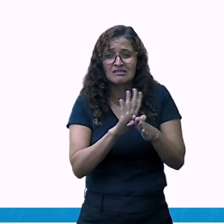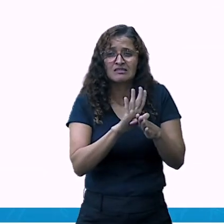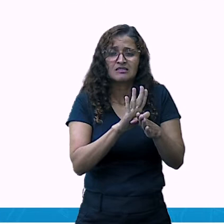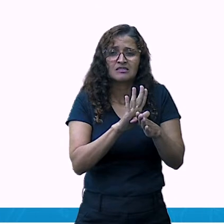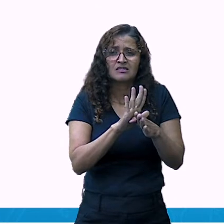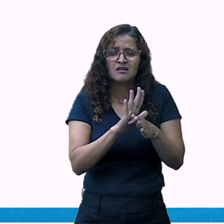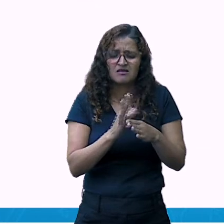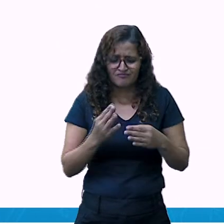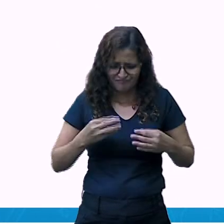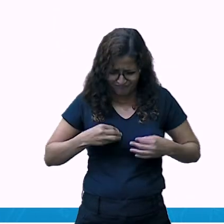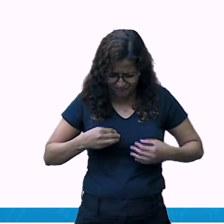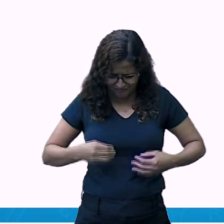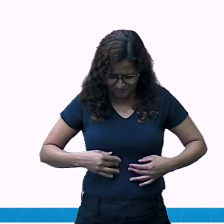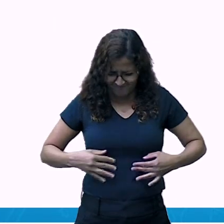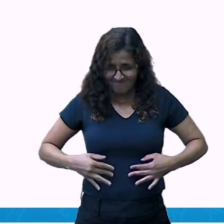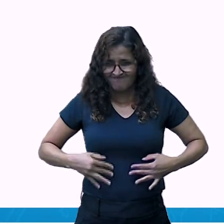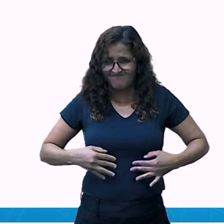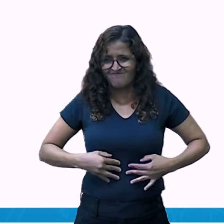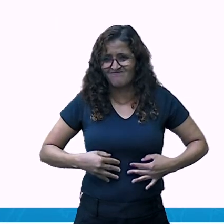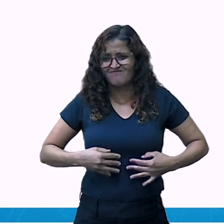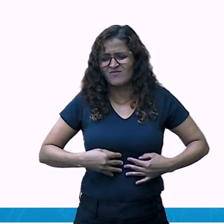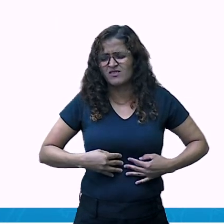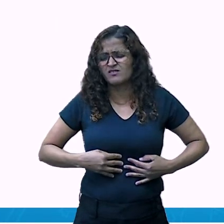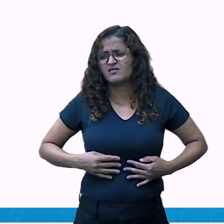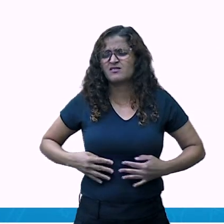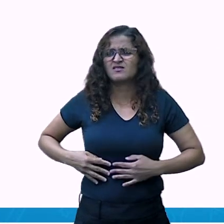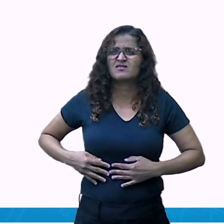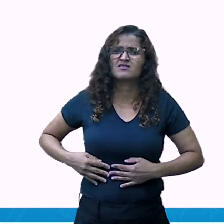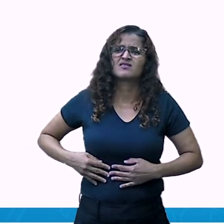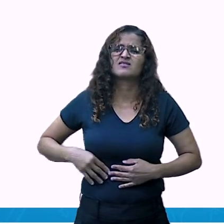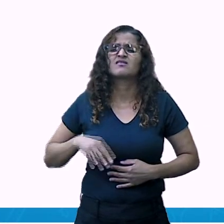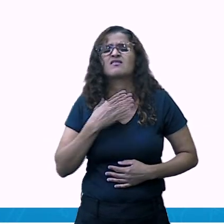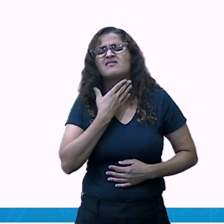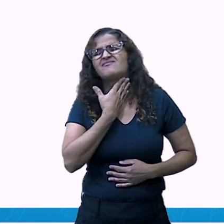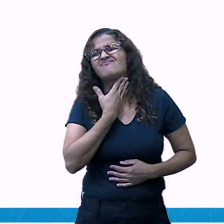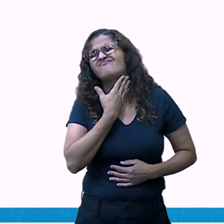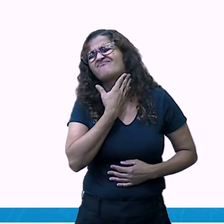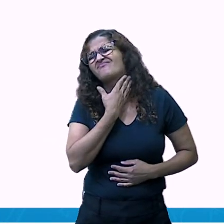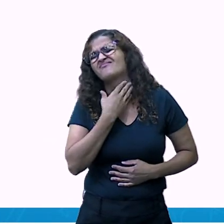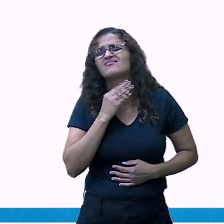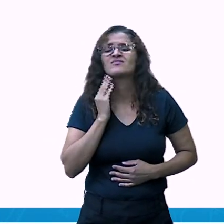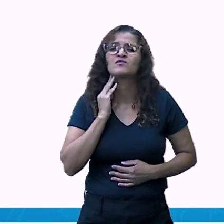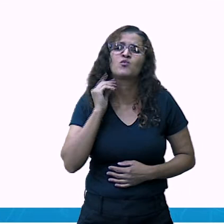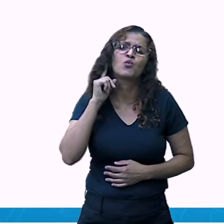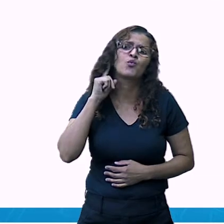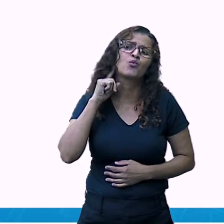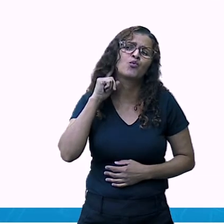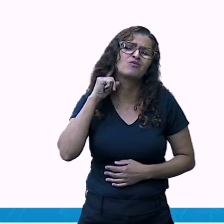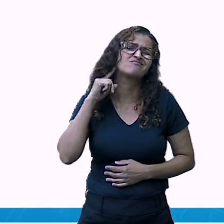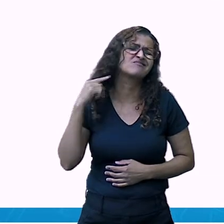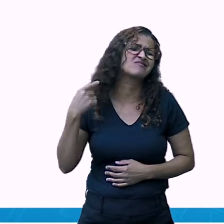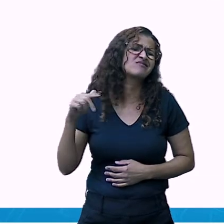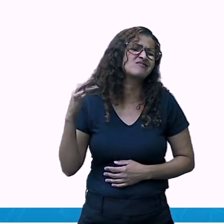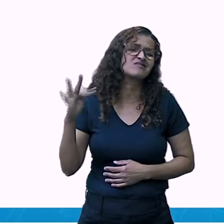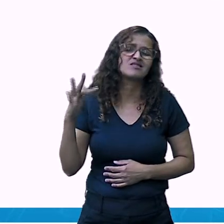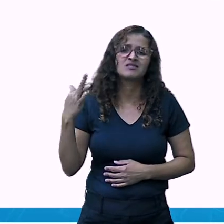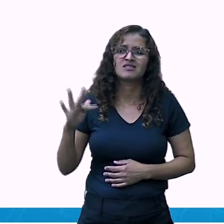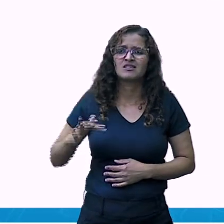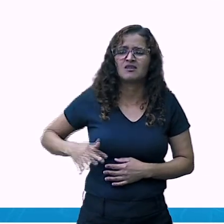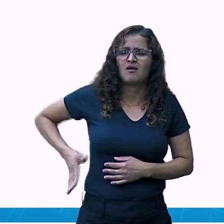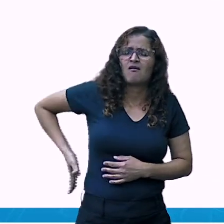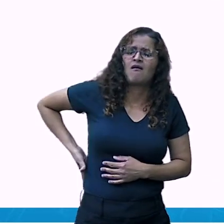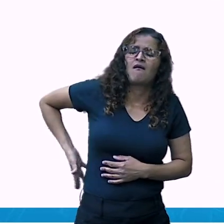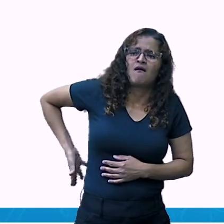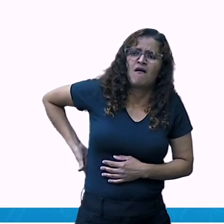a gente está no corpo, como exemplo, uma dor de garganta, dor de ouvido, uma infecção no